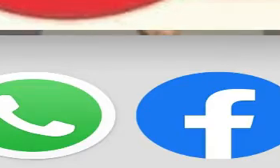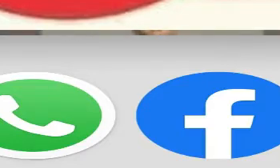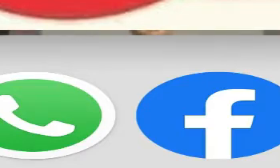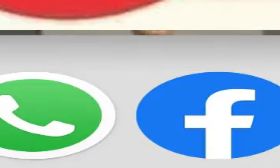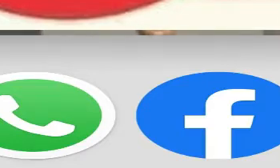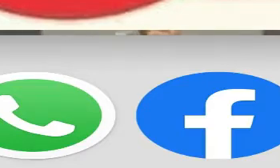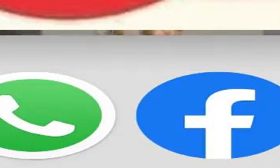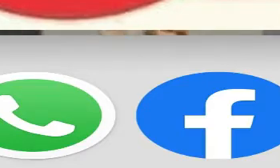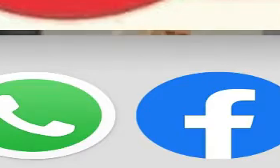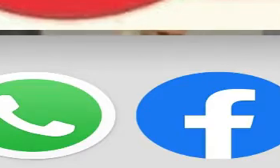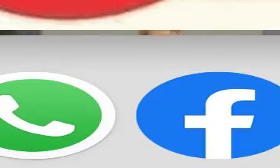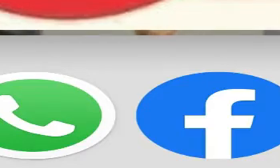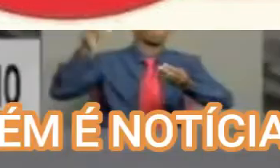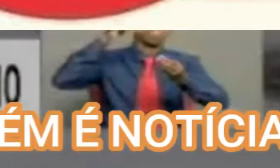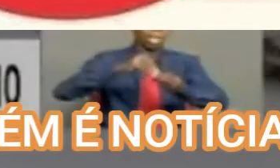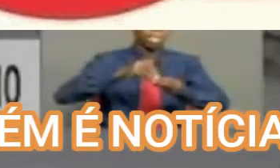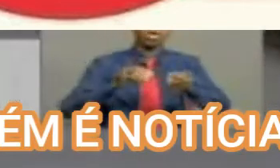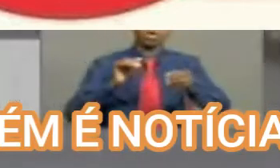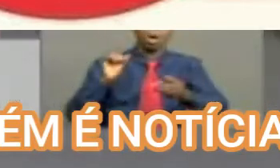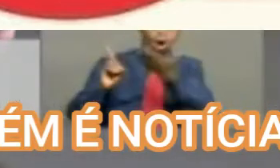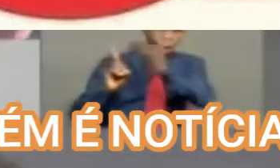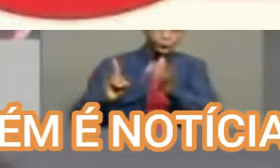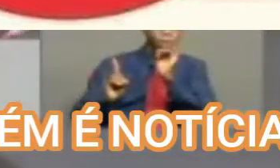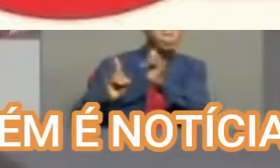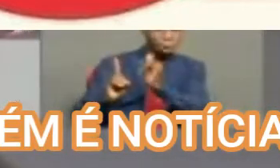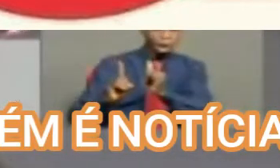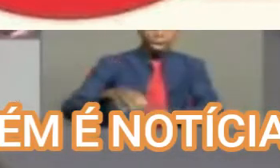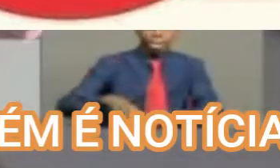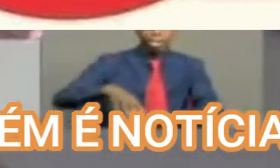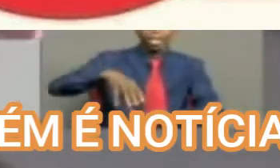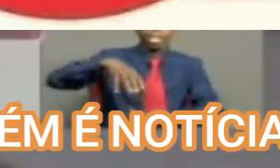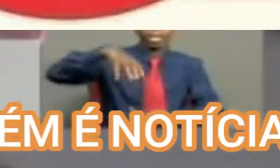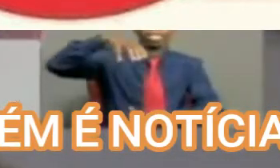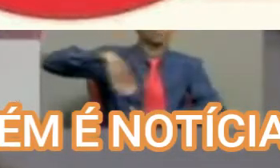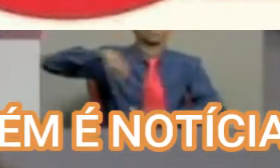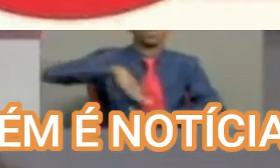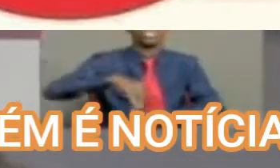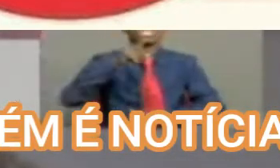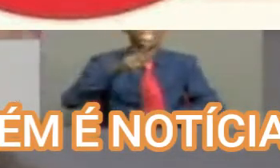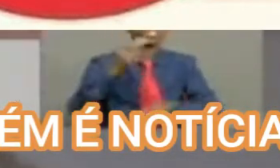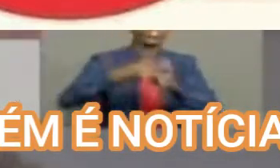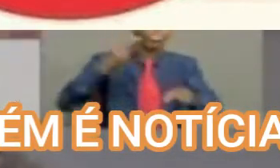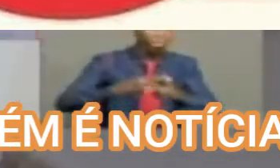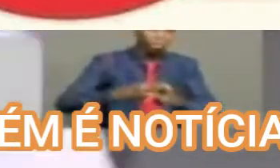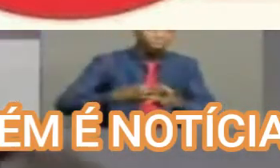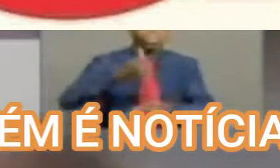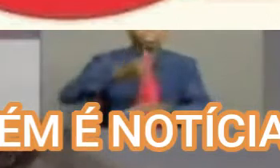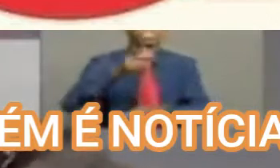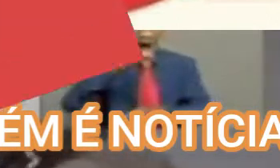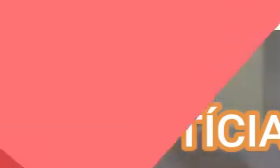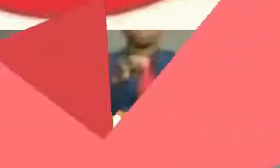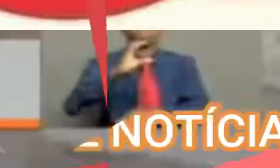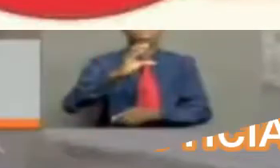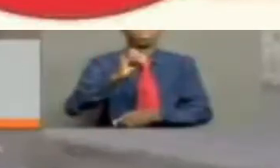onde ele residiu, onde ele cresceu, desde a sua eternidade, foi nos blocos, nos bowling, chamado bowling, umas